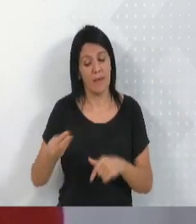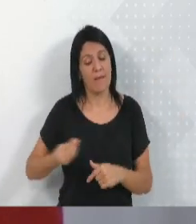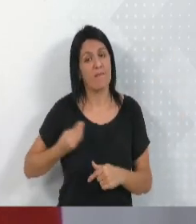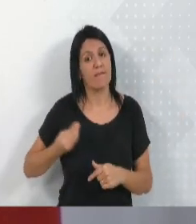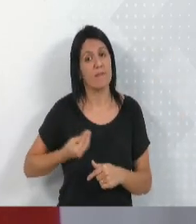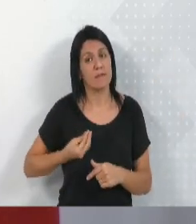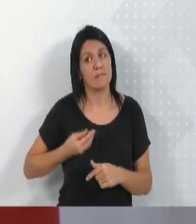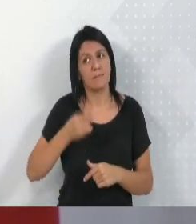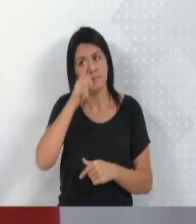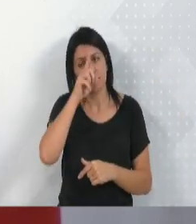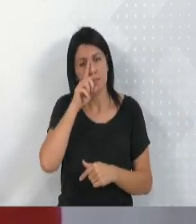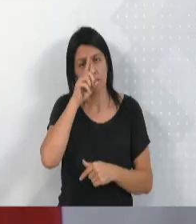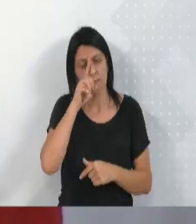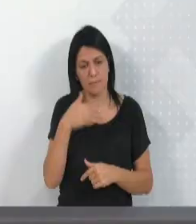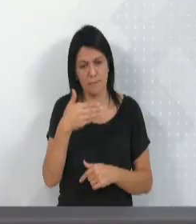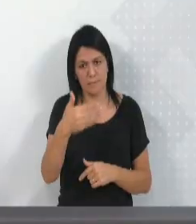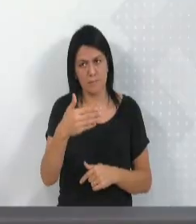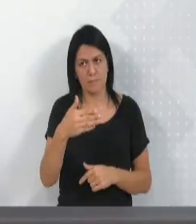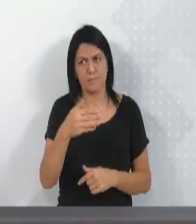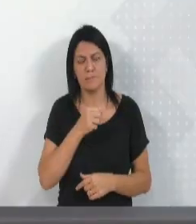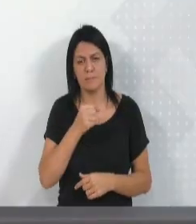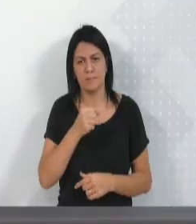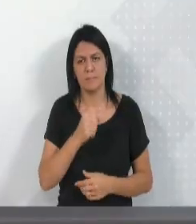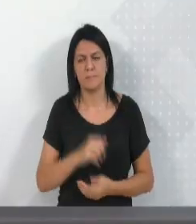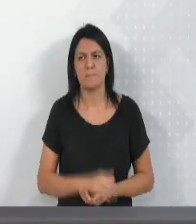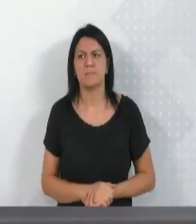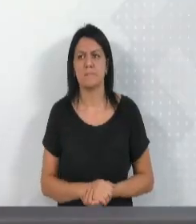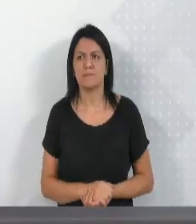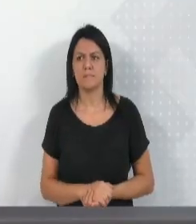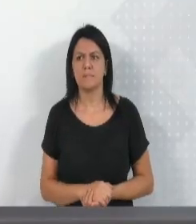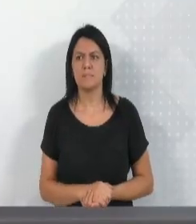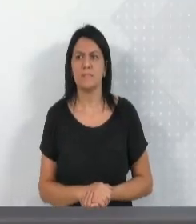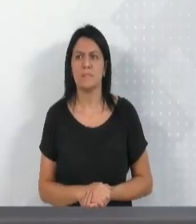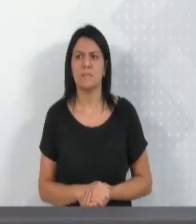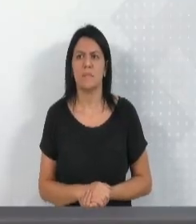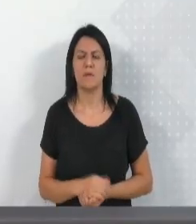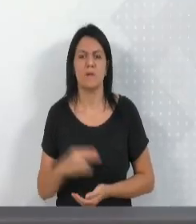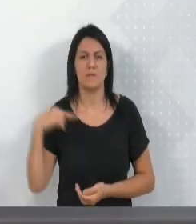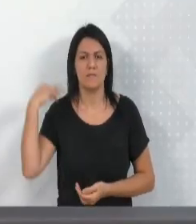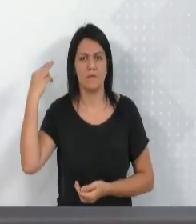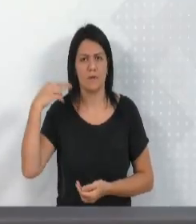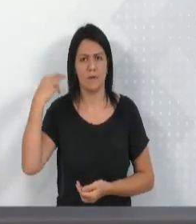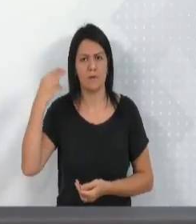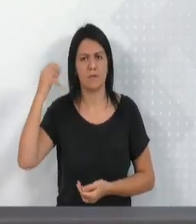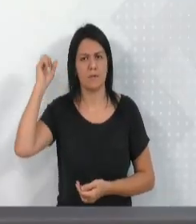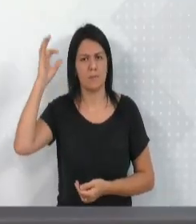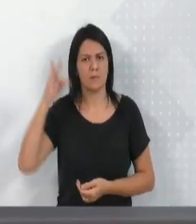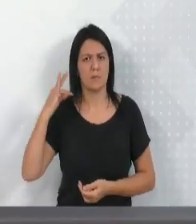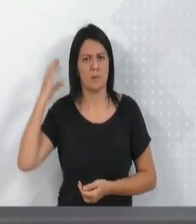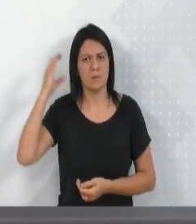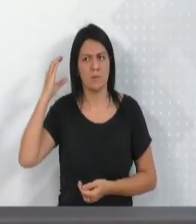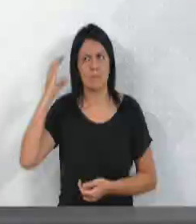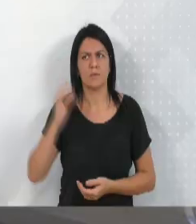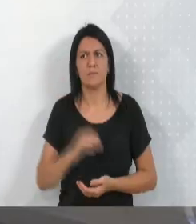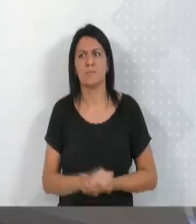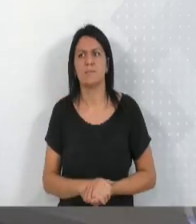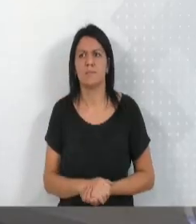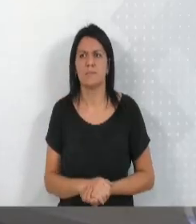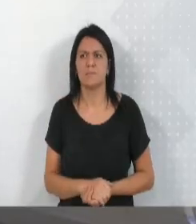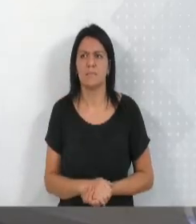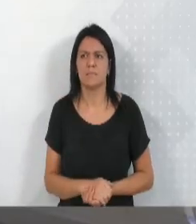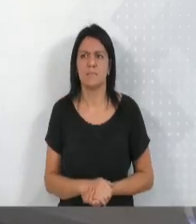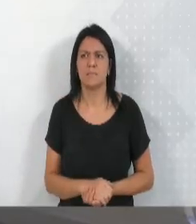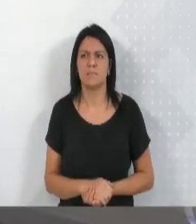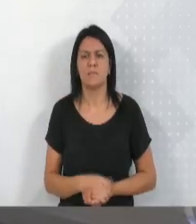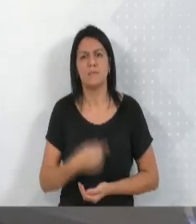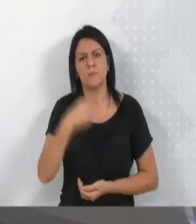correm riscos. Concedo a parte, vereador. Com autorização do orador, ou sim a parte, o vereador Emanuel Santos Tuca. Vereador